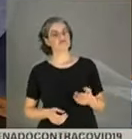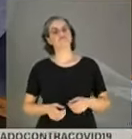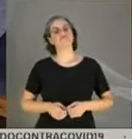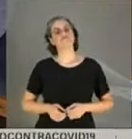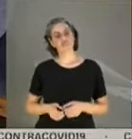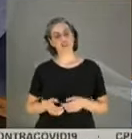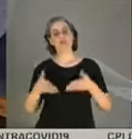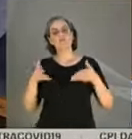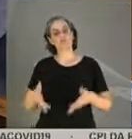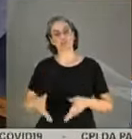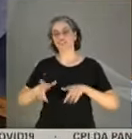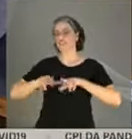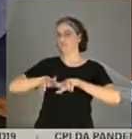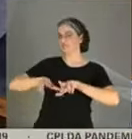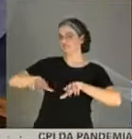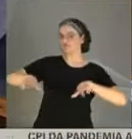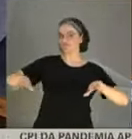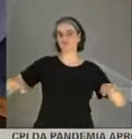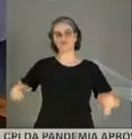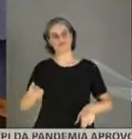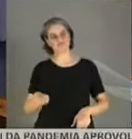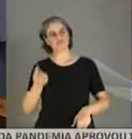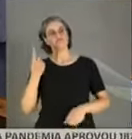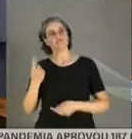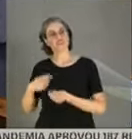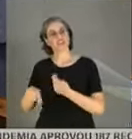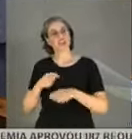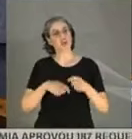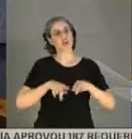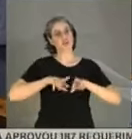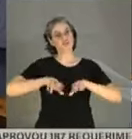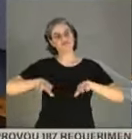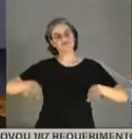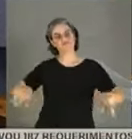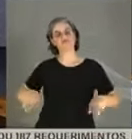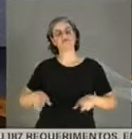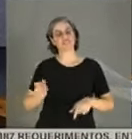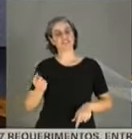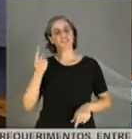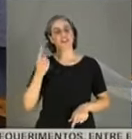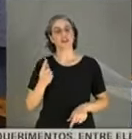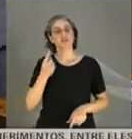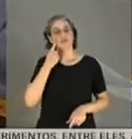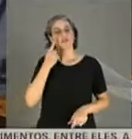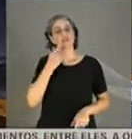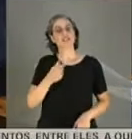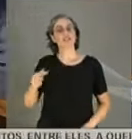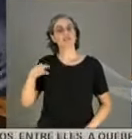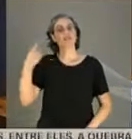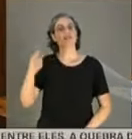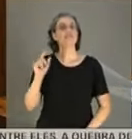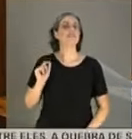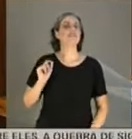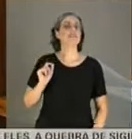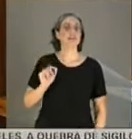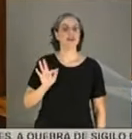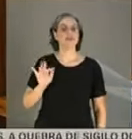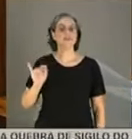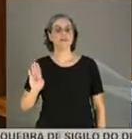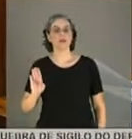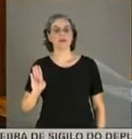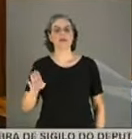todo momento participando desse tipo de transação. Falta agora, na semana que vem, nós descobrimos quem é FBBank, que lavagem de